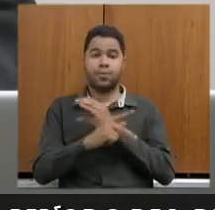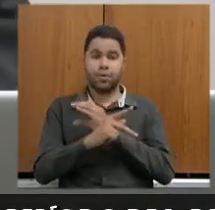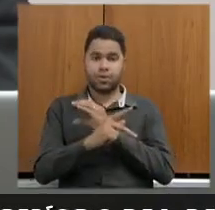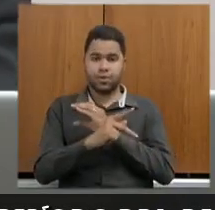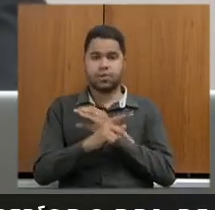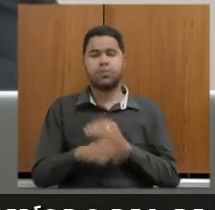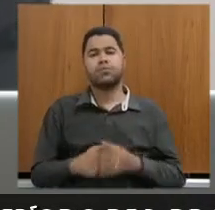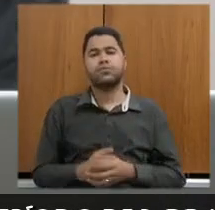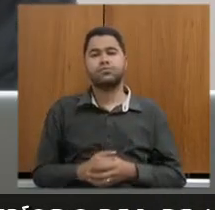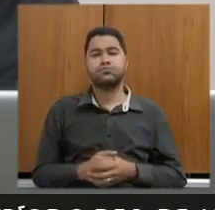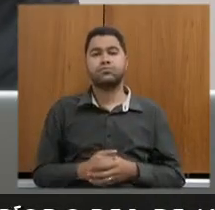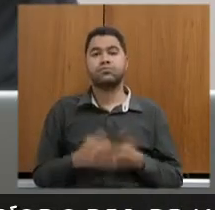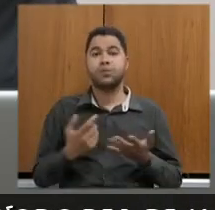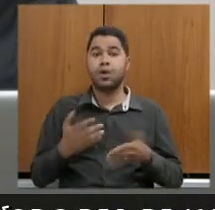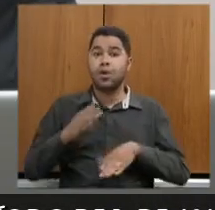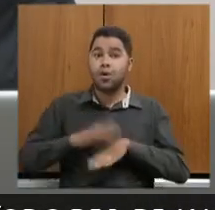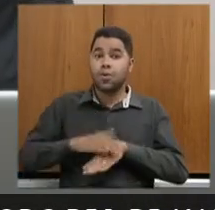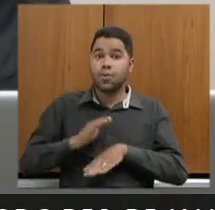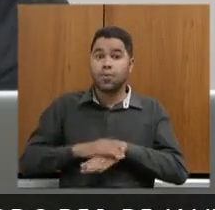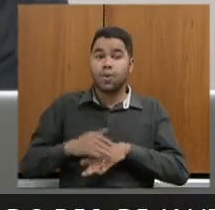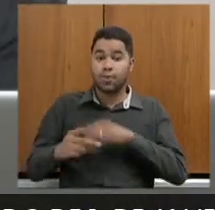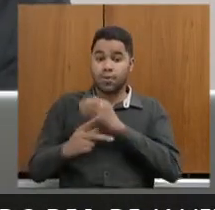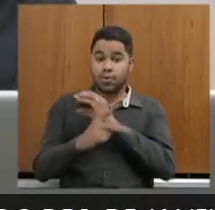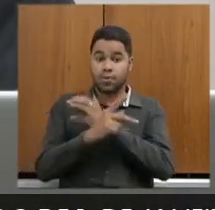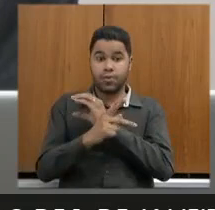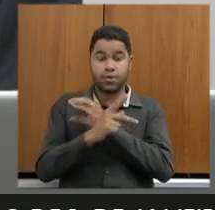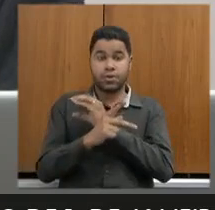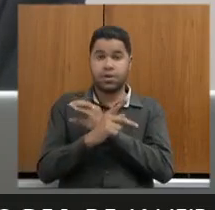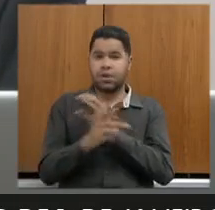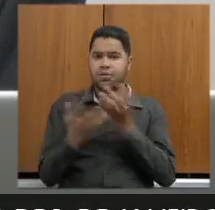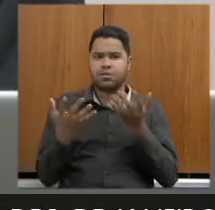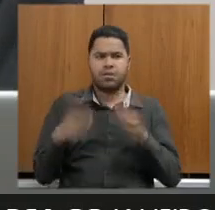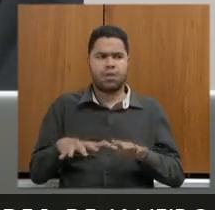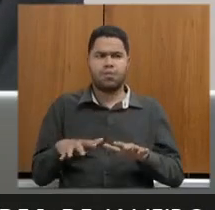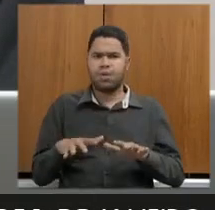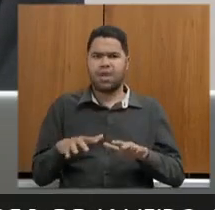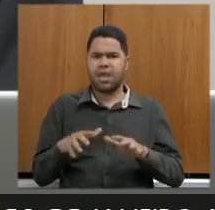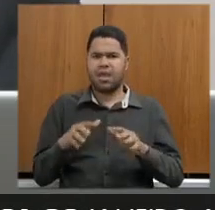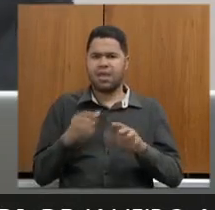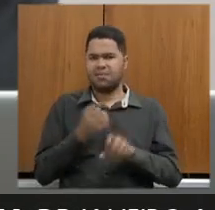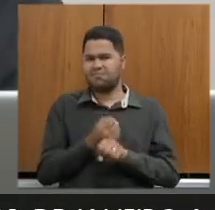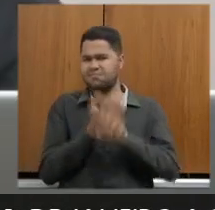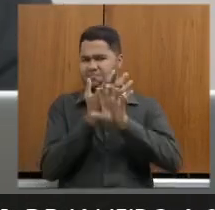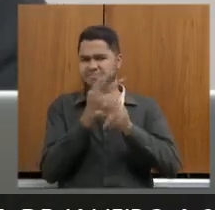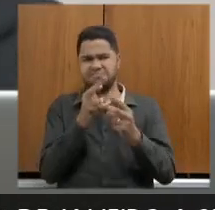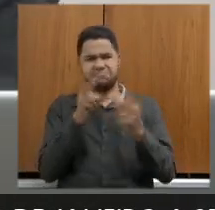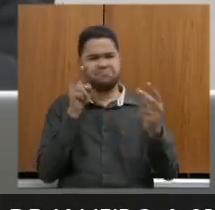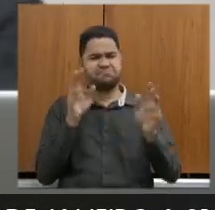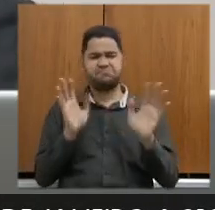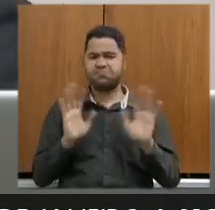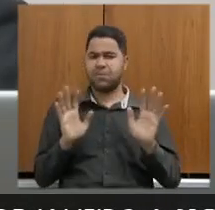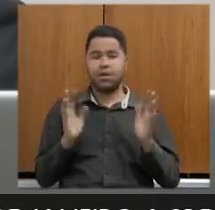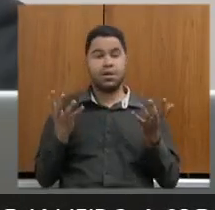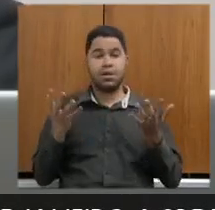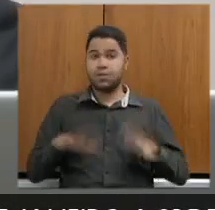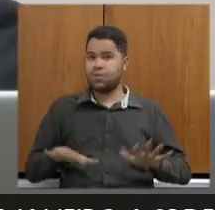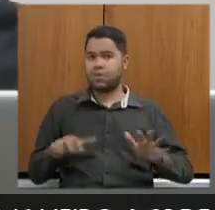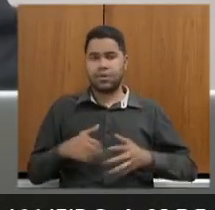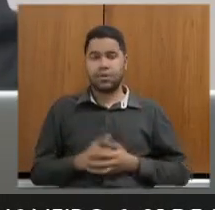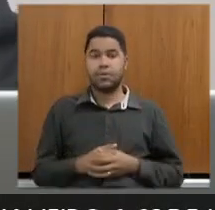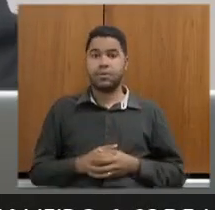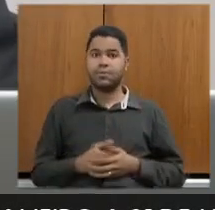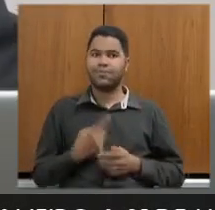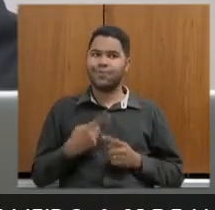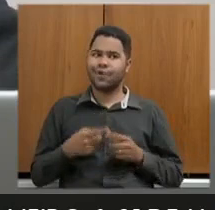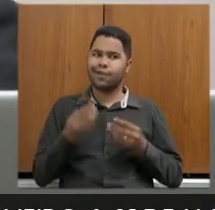Comandante que os próprios policiais civis não querem o plantão digital os próximos 7 dias não quero plantão